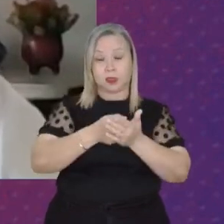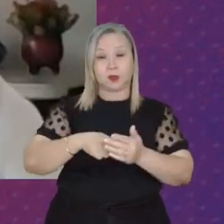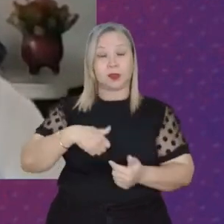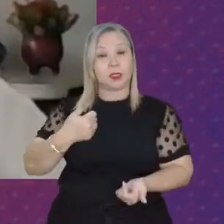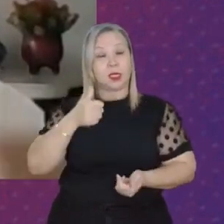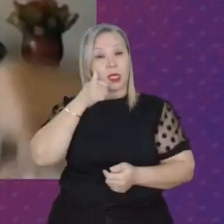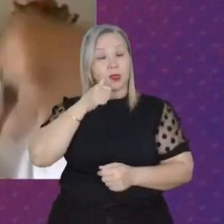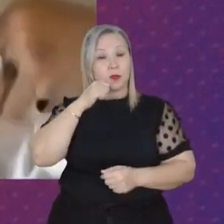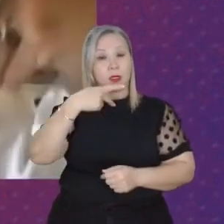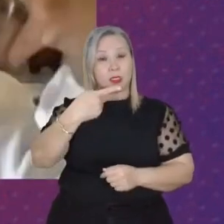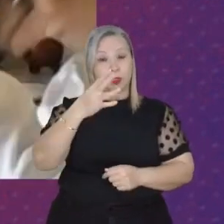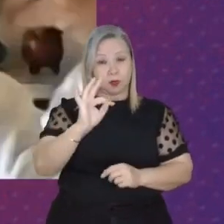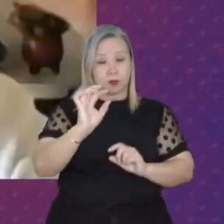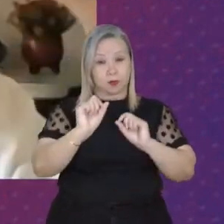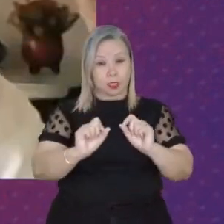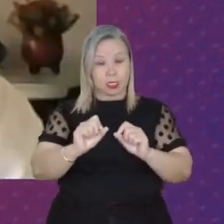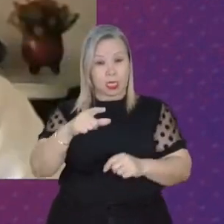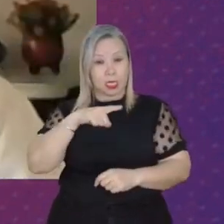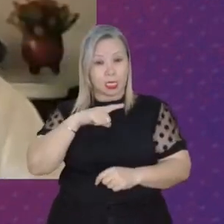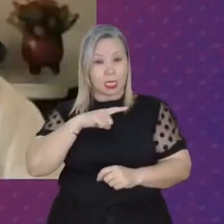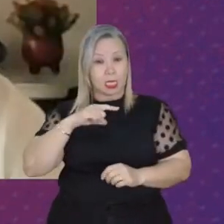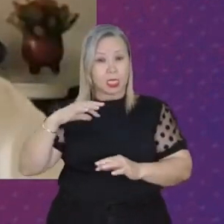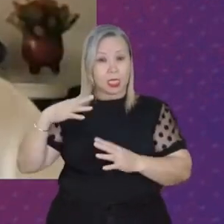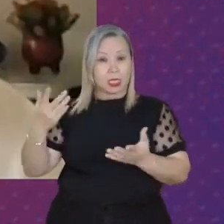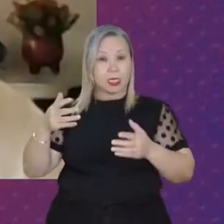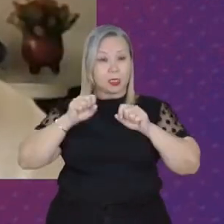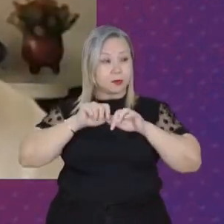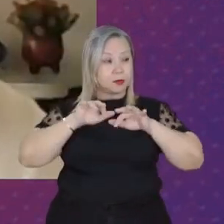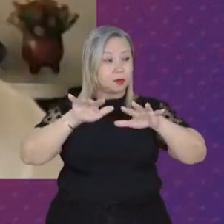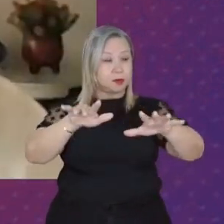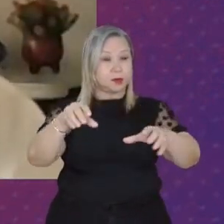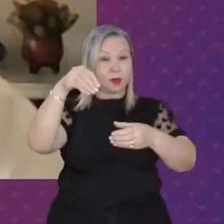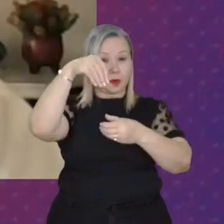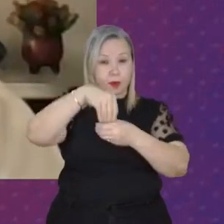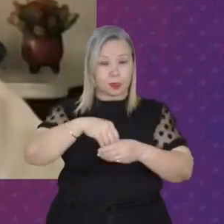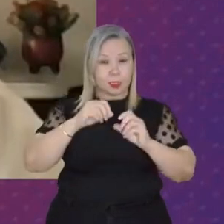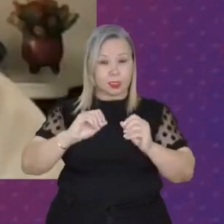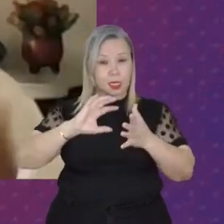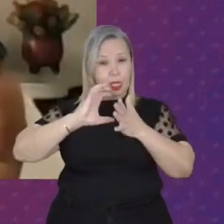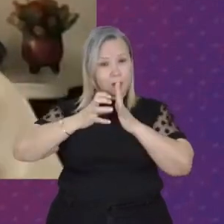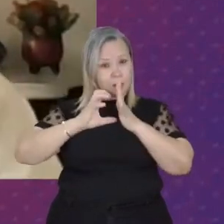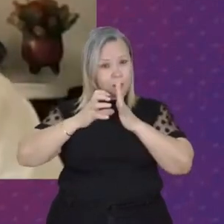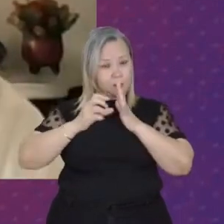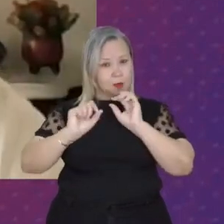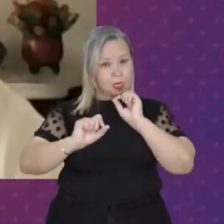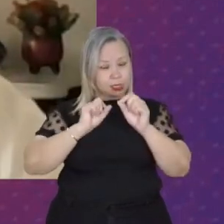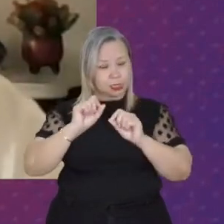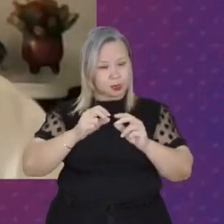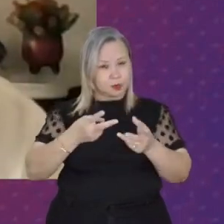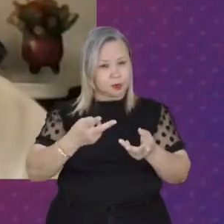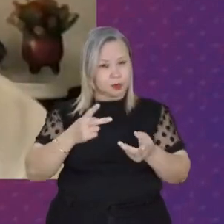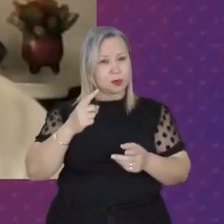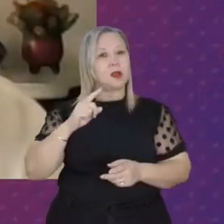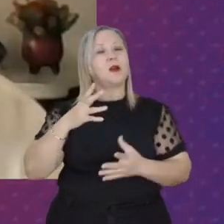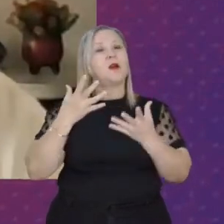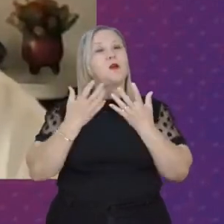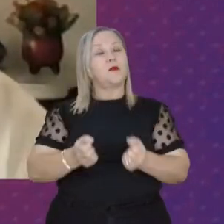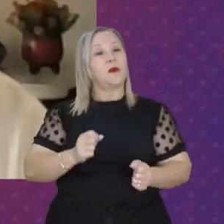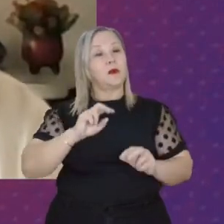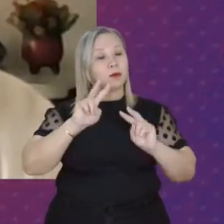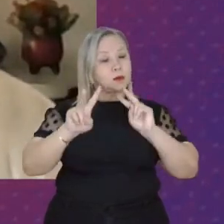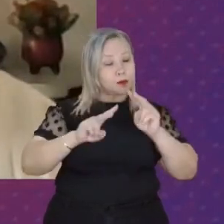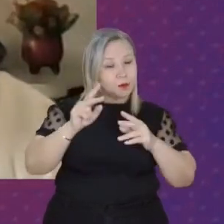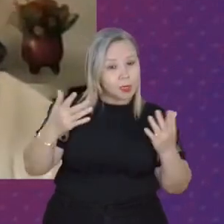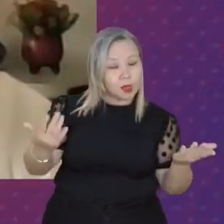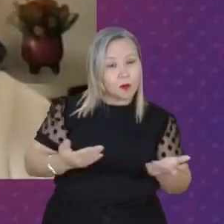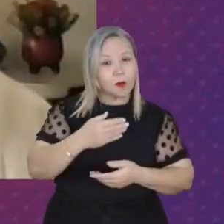PT, ela tem uma repercussão interna partidária, que a gente vai ver agora, mas